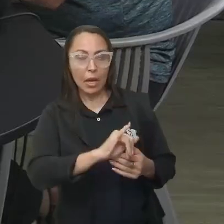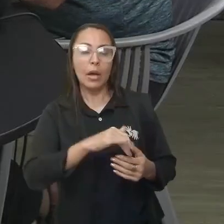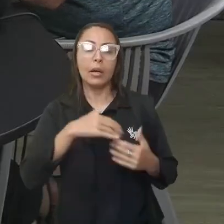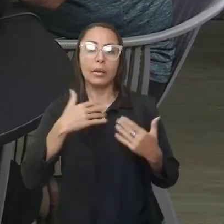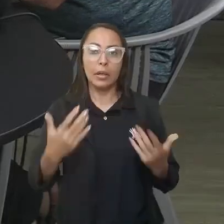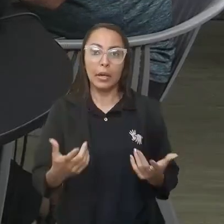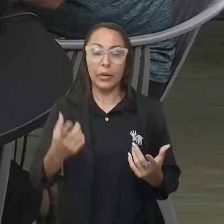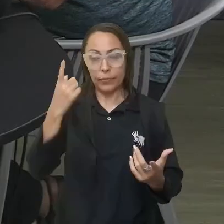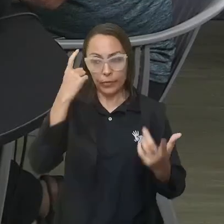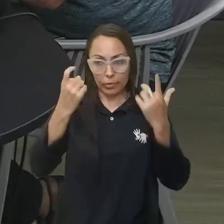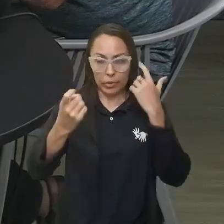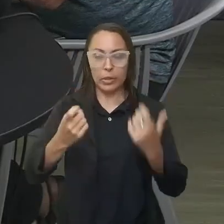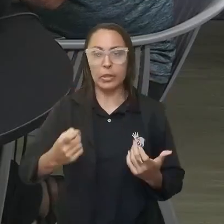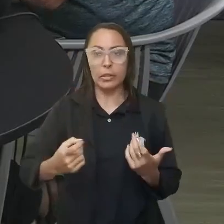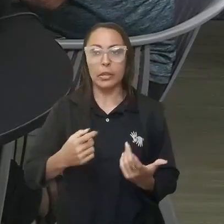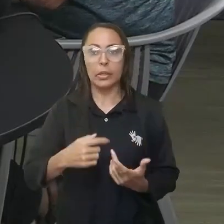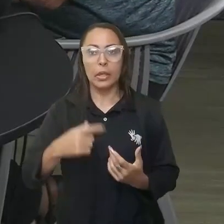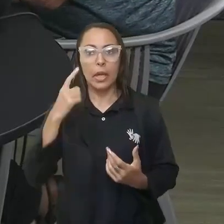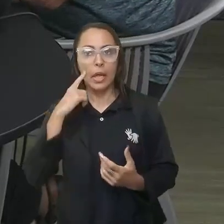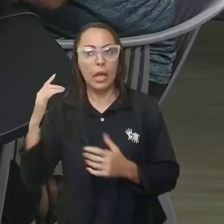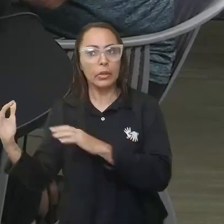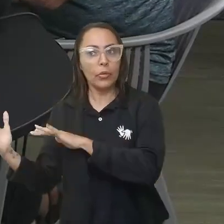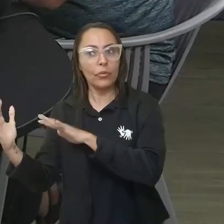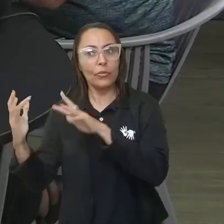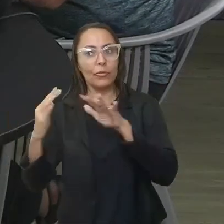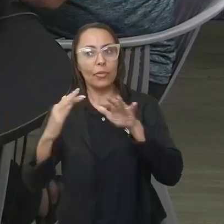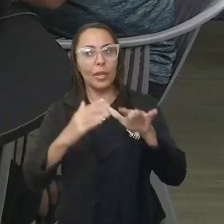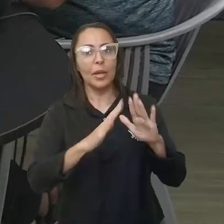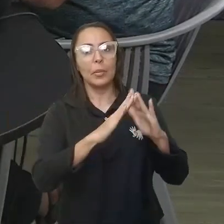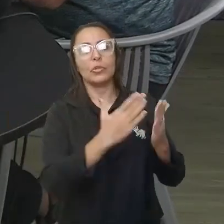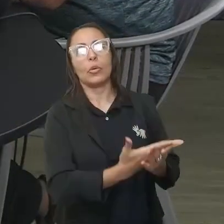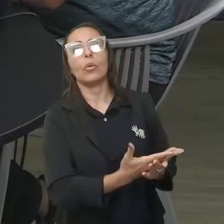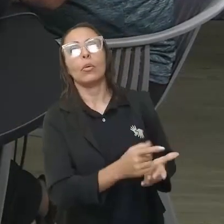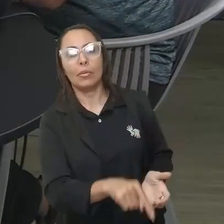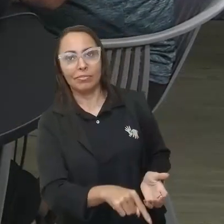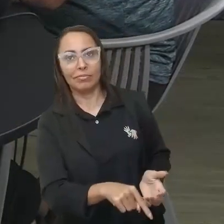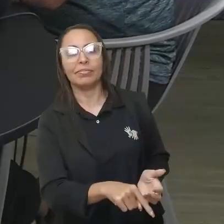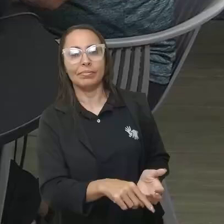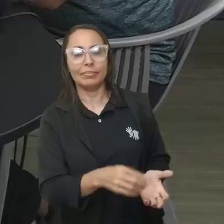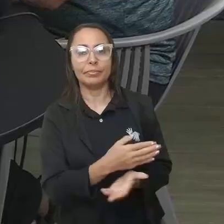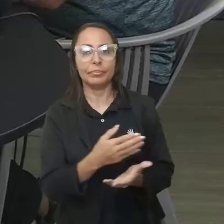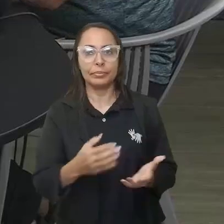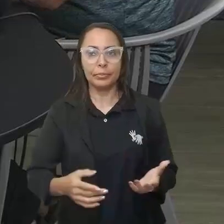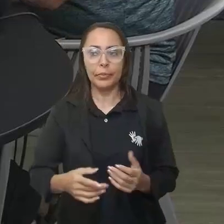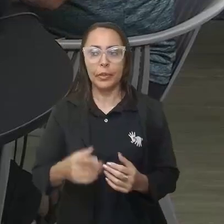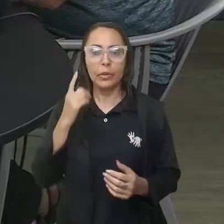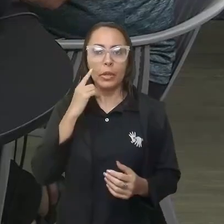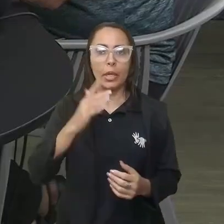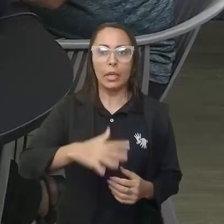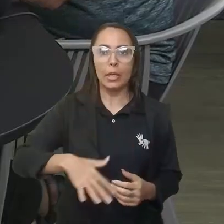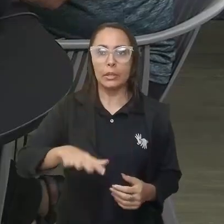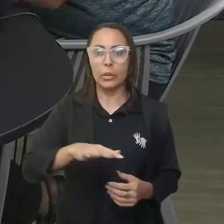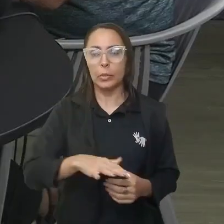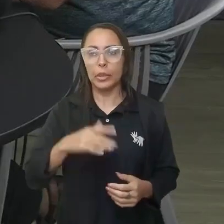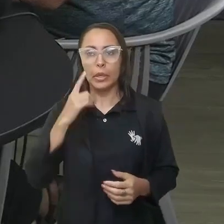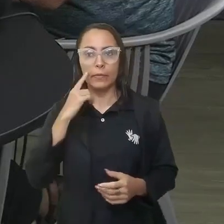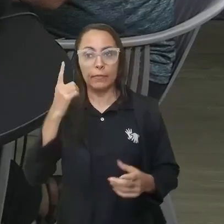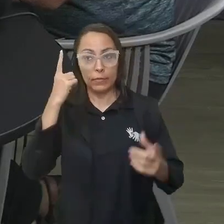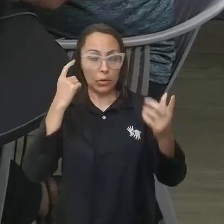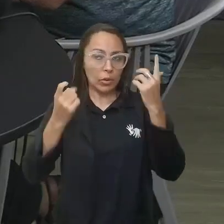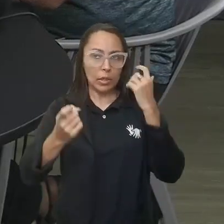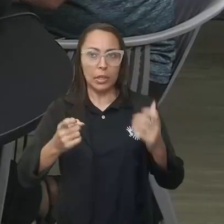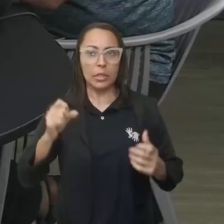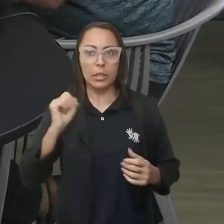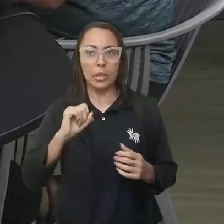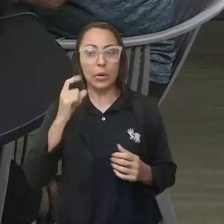violência que está fora da escola não venha para dentro do muro da escola. Então, a escola ela não prega a violência, a escola ela